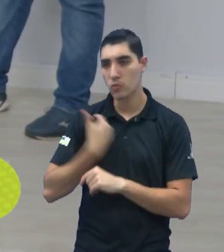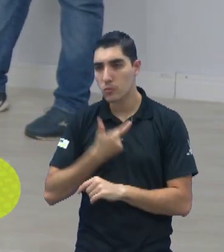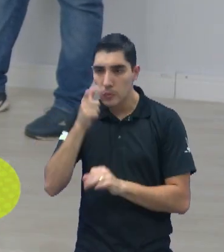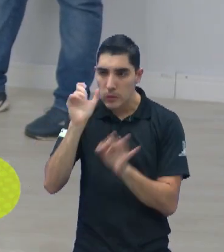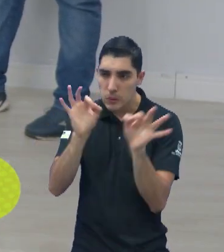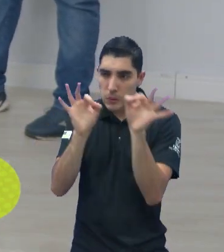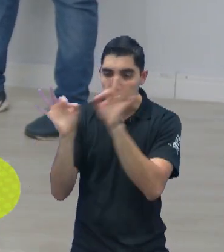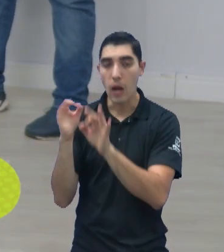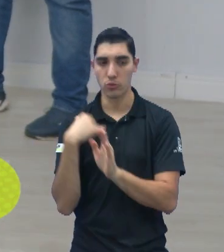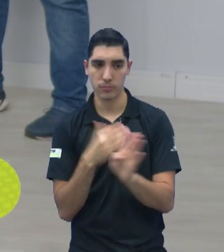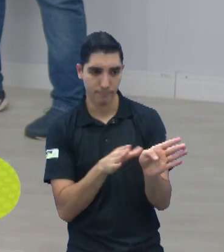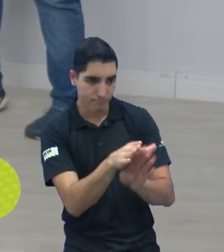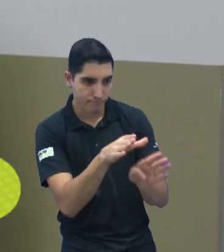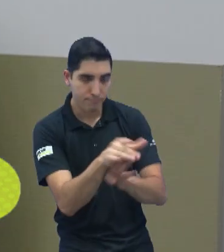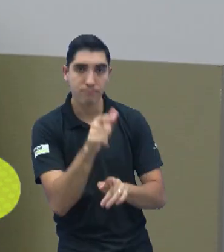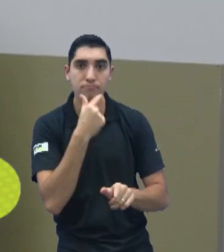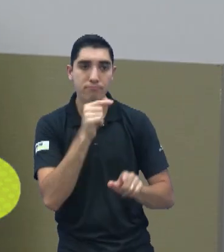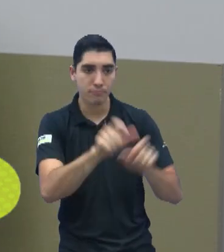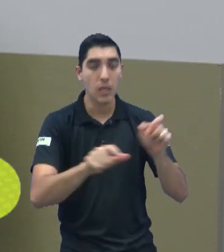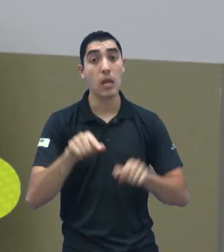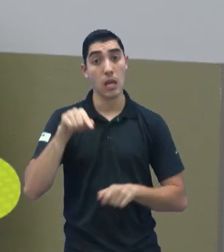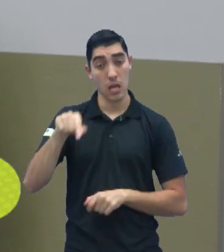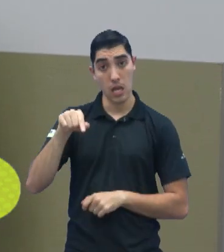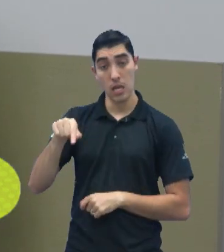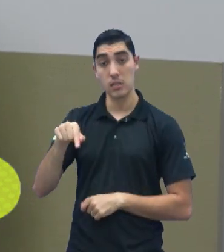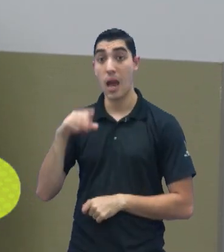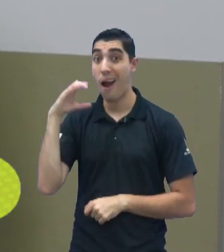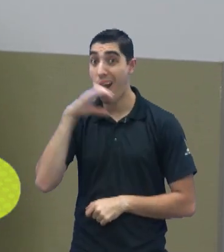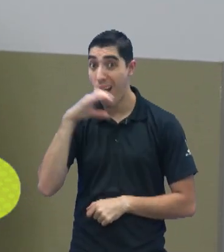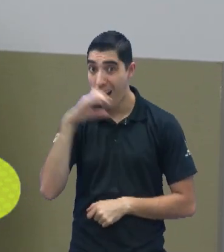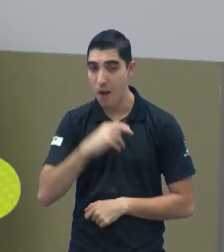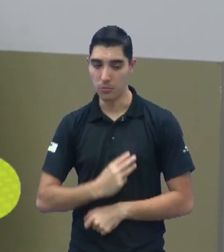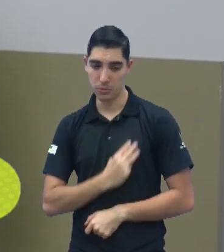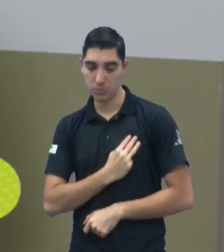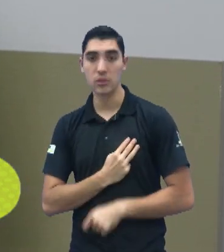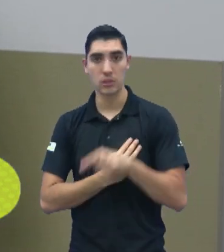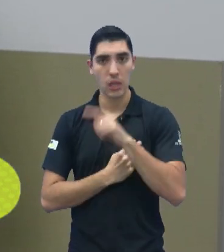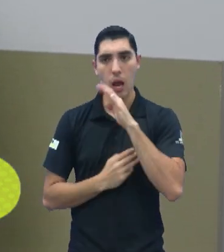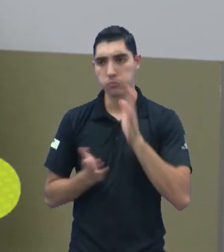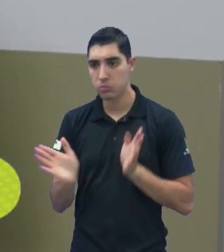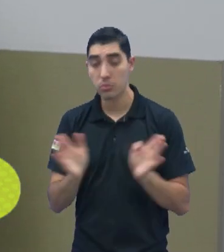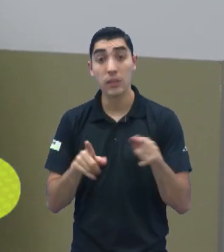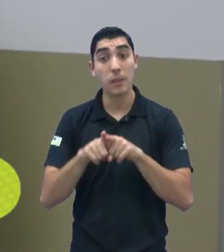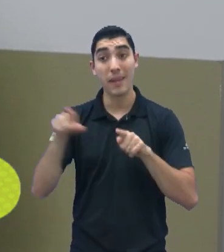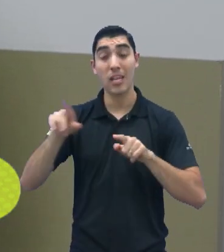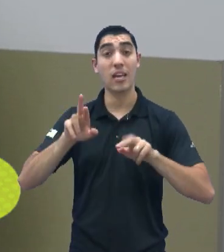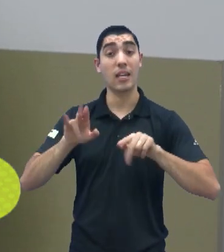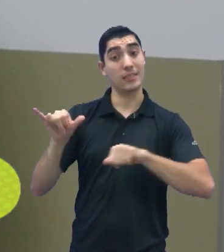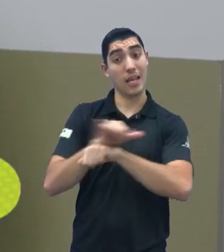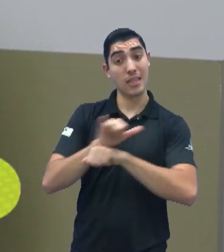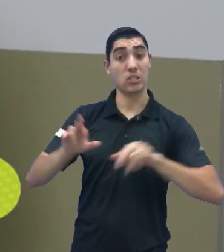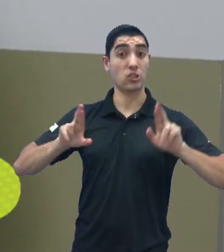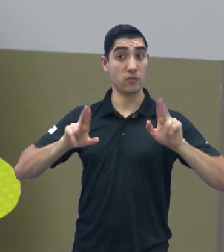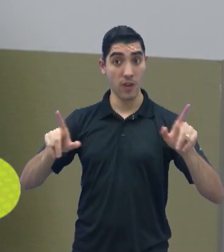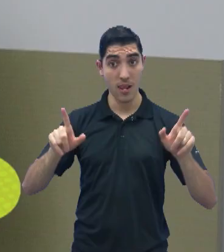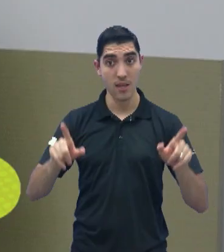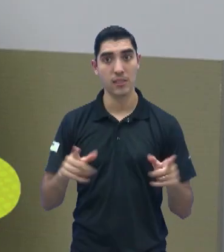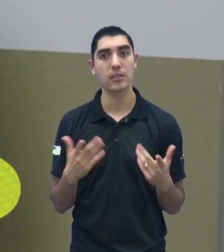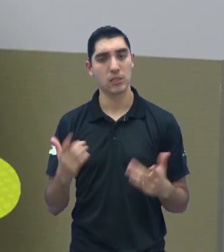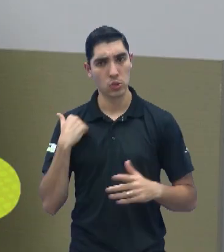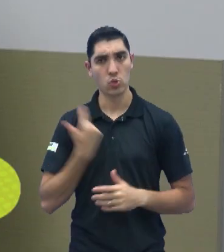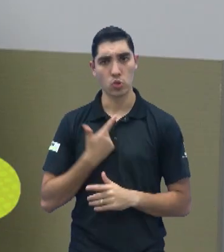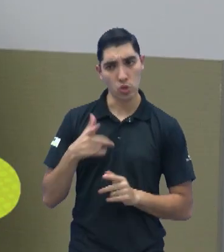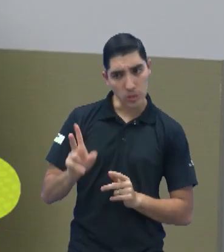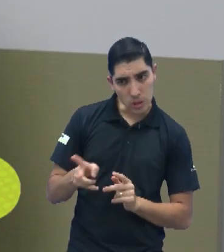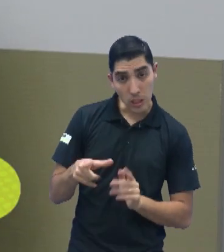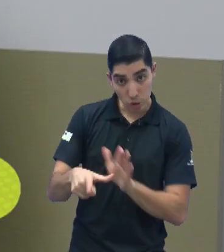né? Então é um time muito rápido, um time muito veloz, que atua num sistema diferente daquilo que a gente está acostumado a enfrentar. Então a gente estudou um pouco e